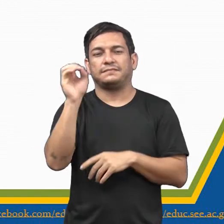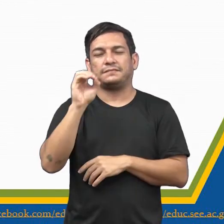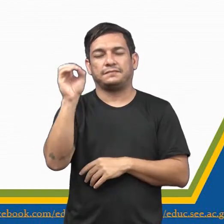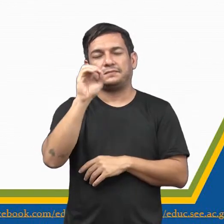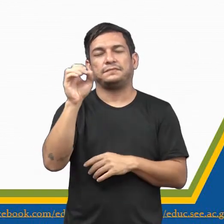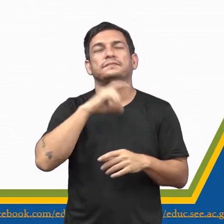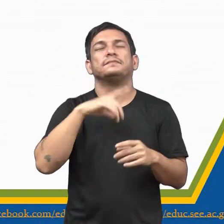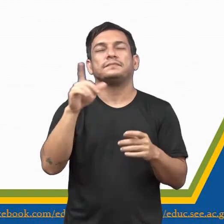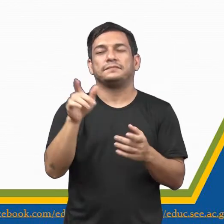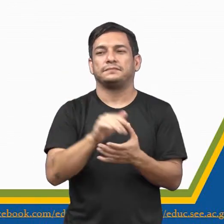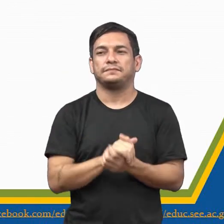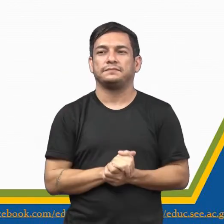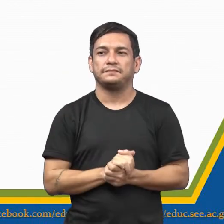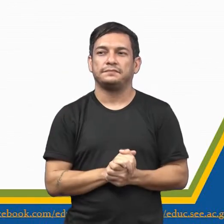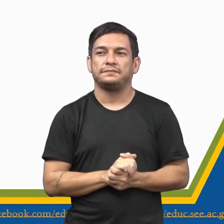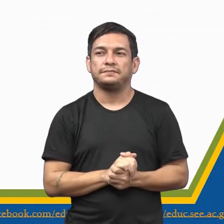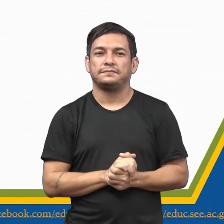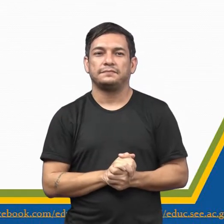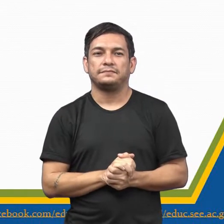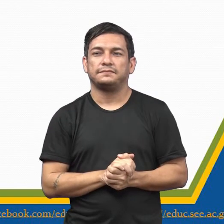gás carbônico.